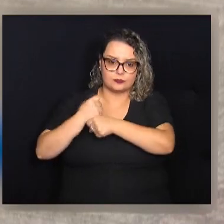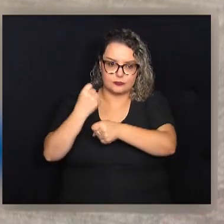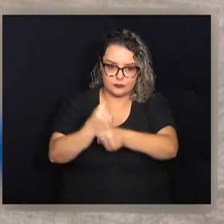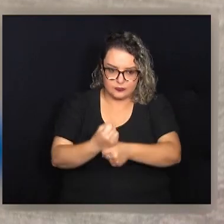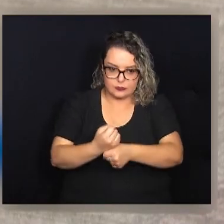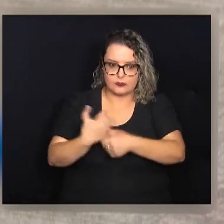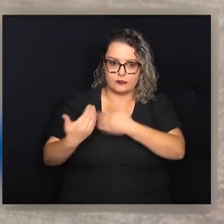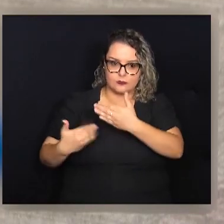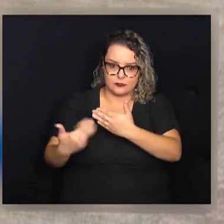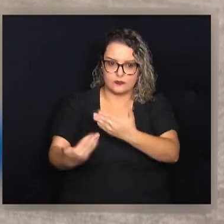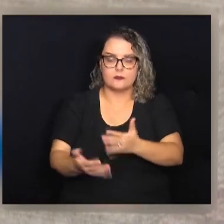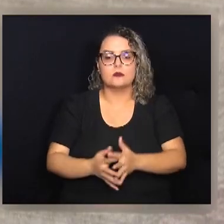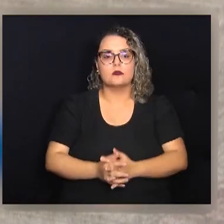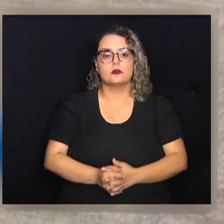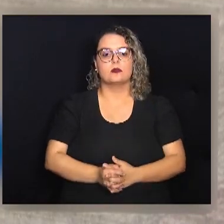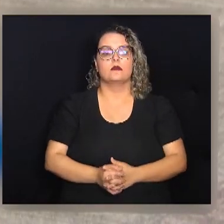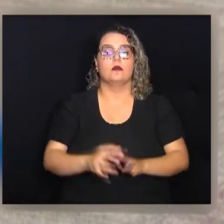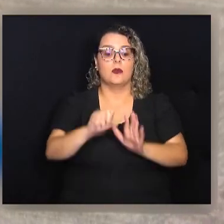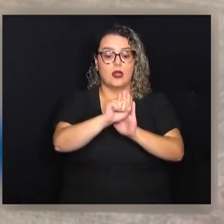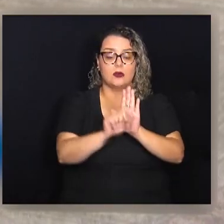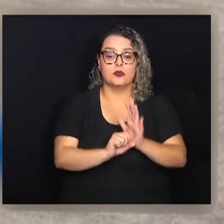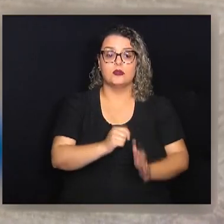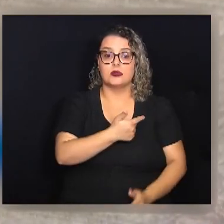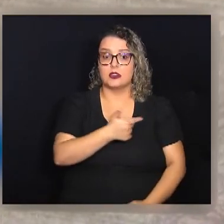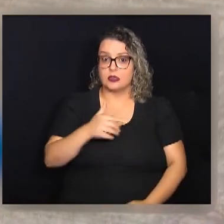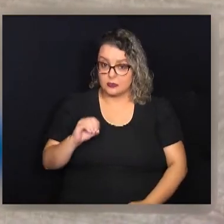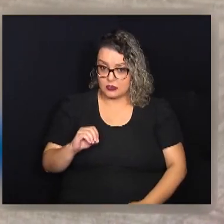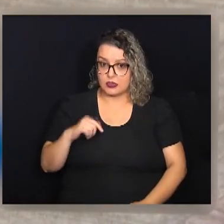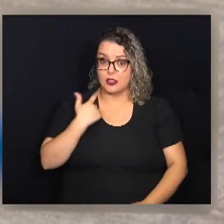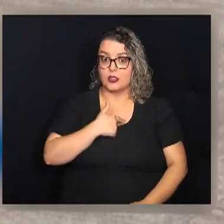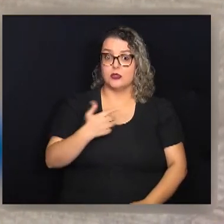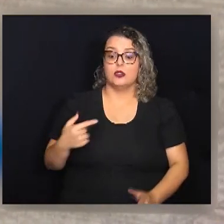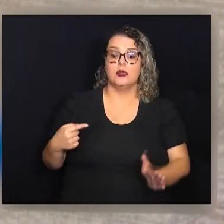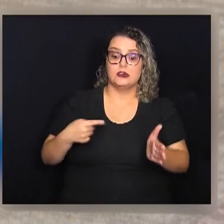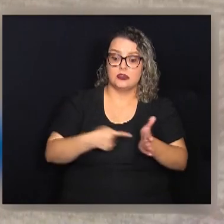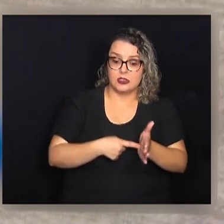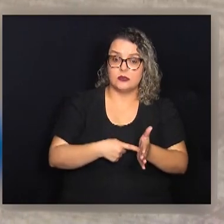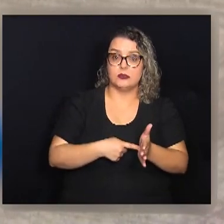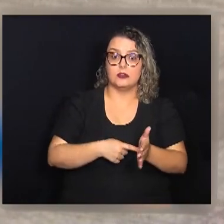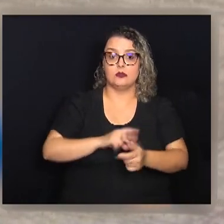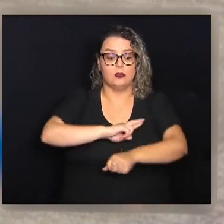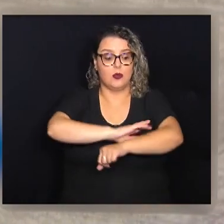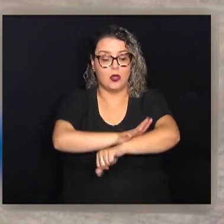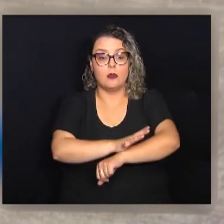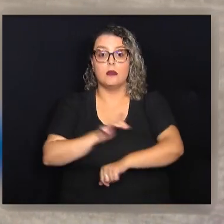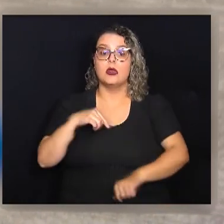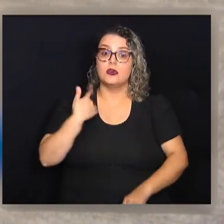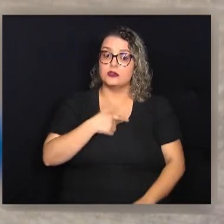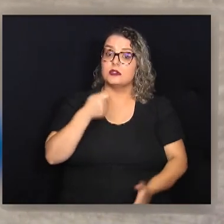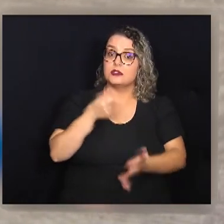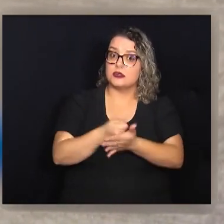passados, do século XX, nós denunciamos o racismo, mas a gente também exigiu que a